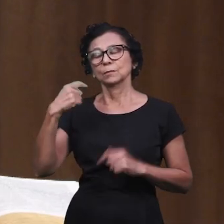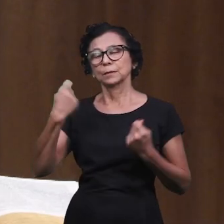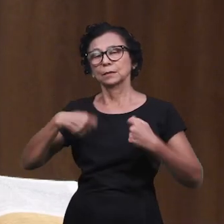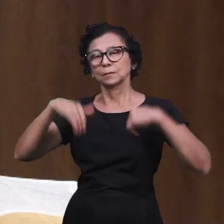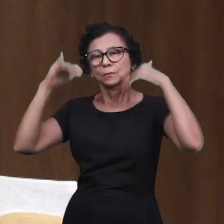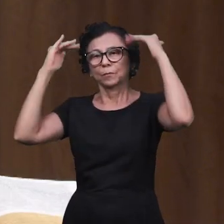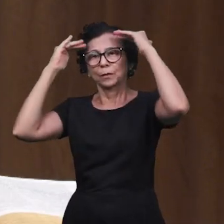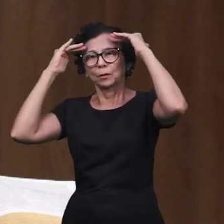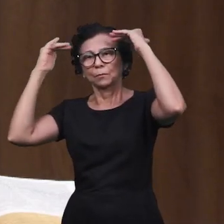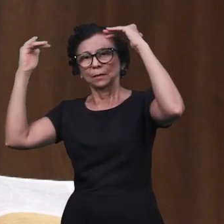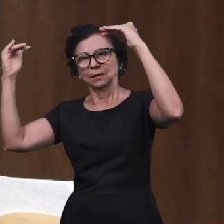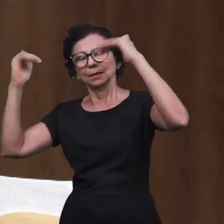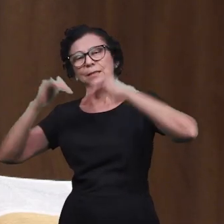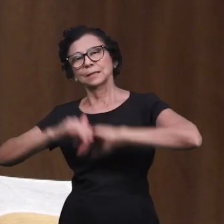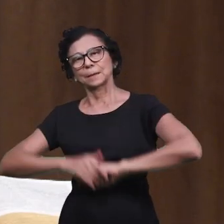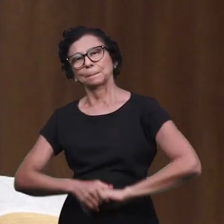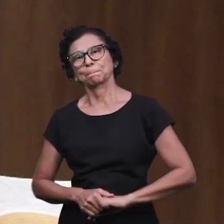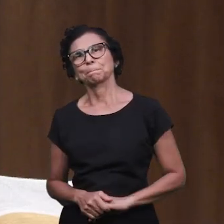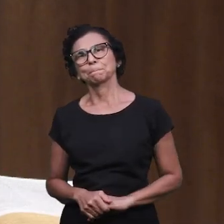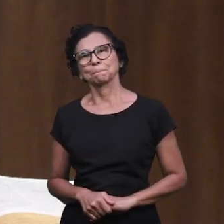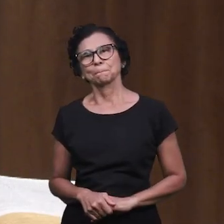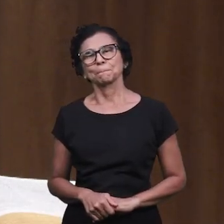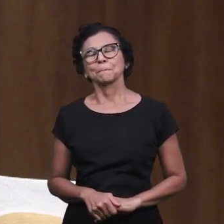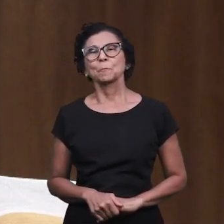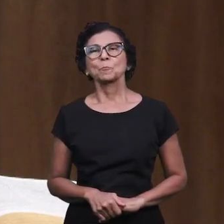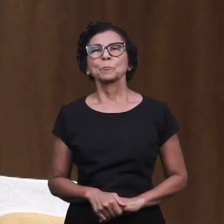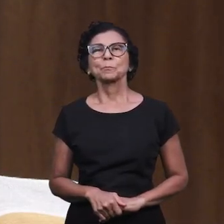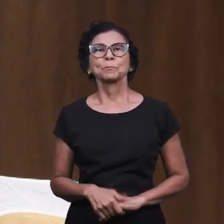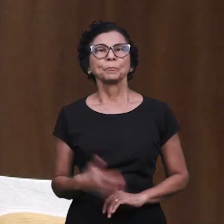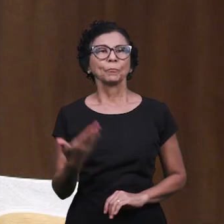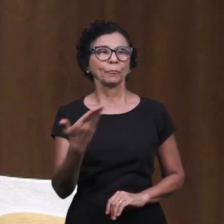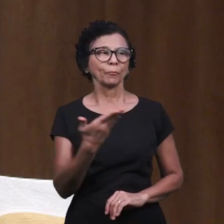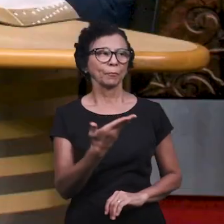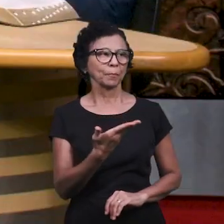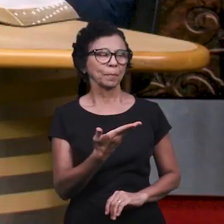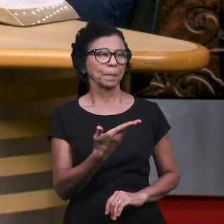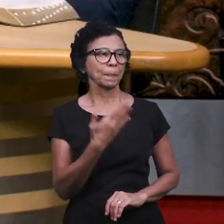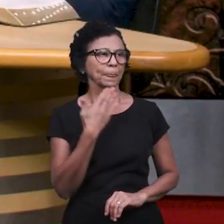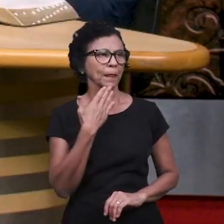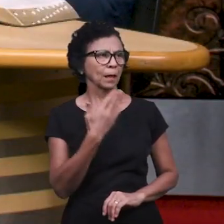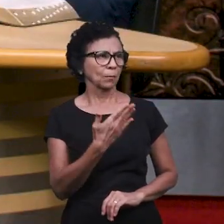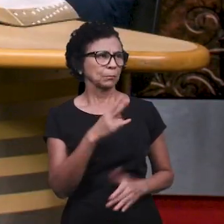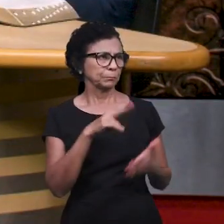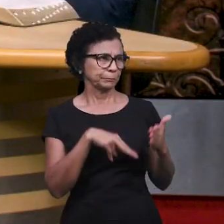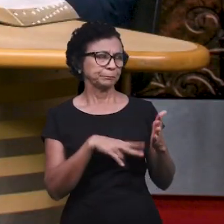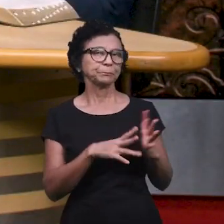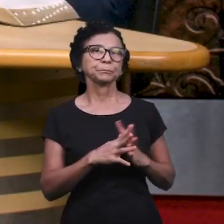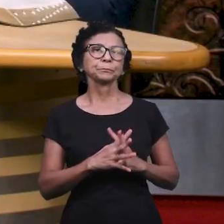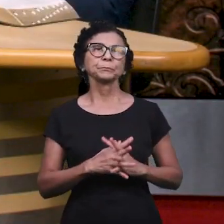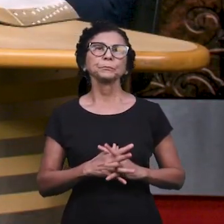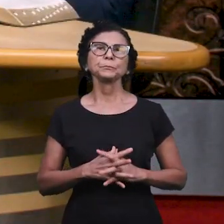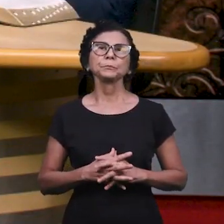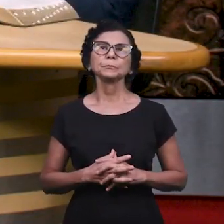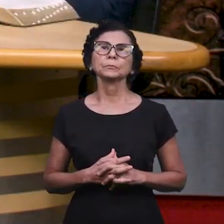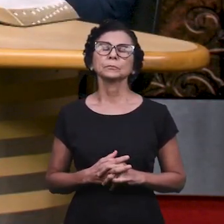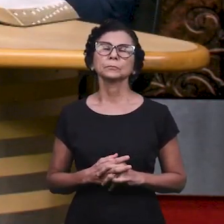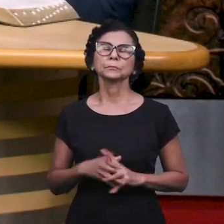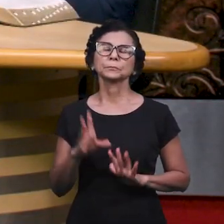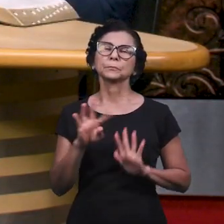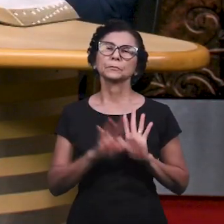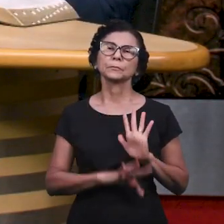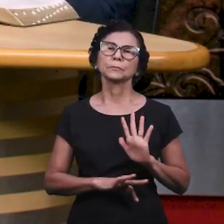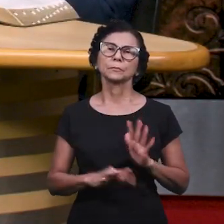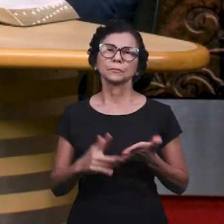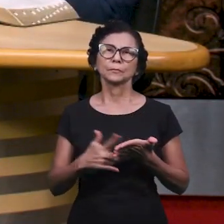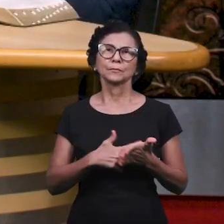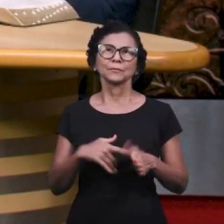e temos vivido essa experiência na presença do Senhor. O pastor, pedimos para que seja lido também o texto aqui em